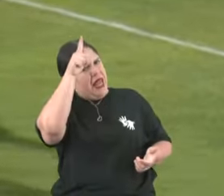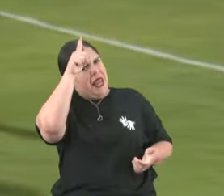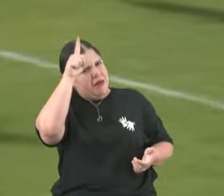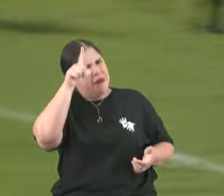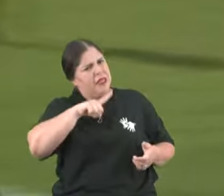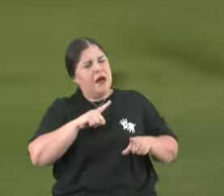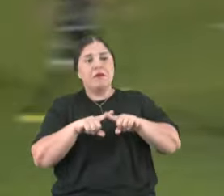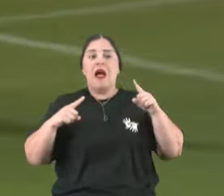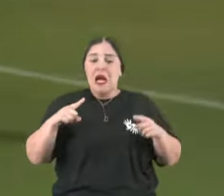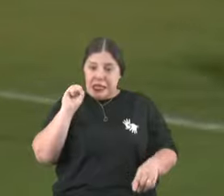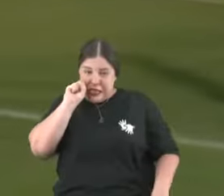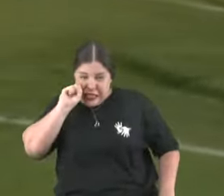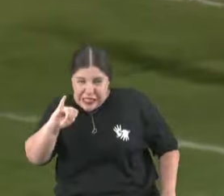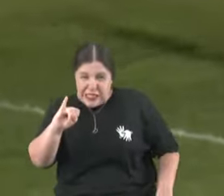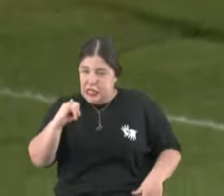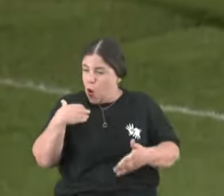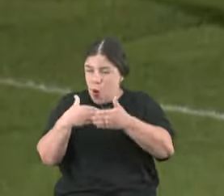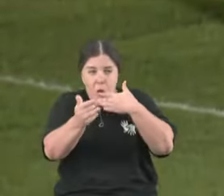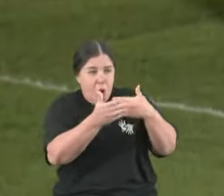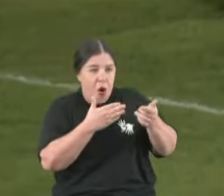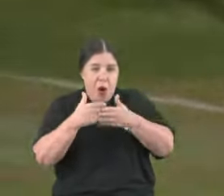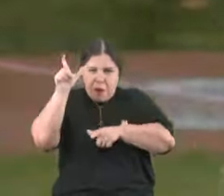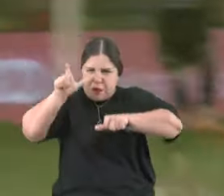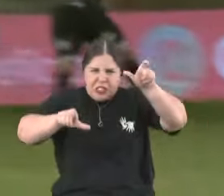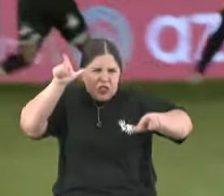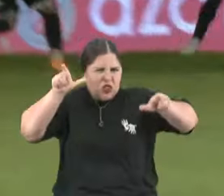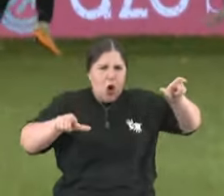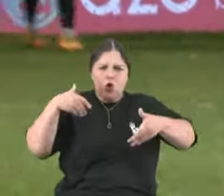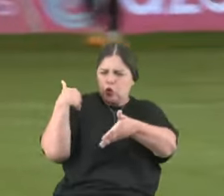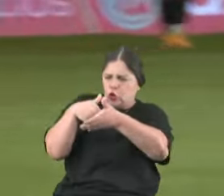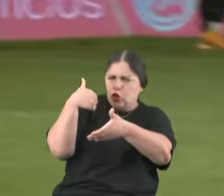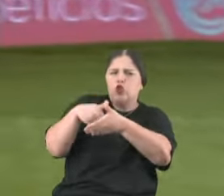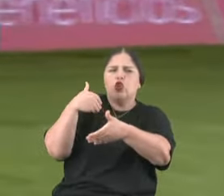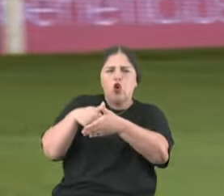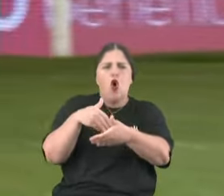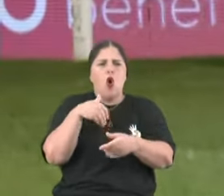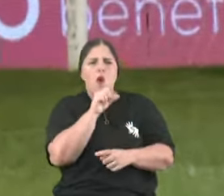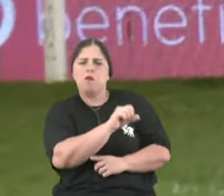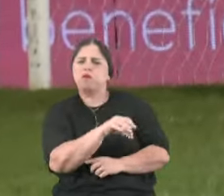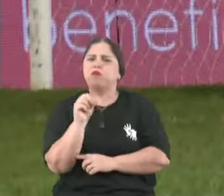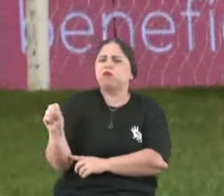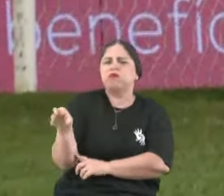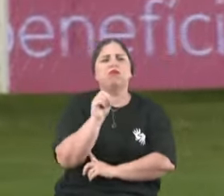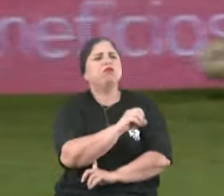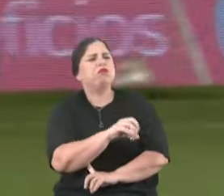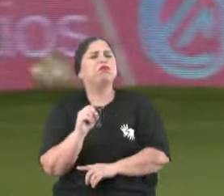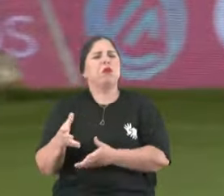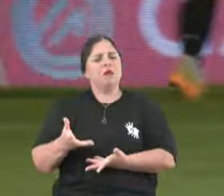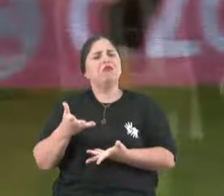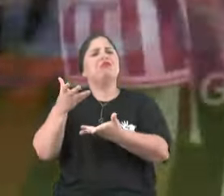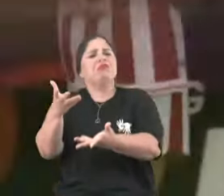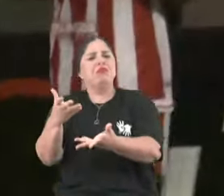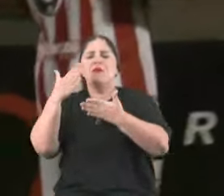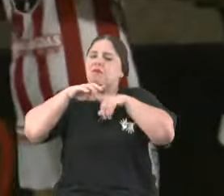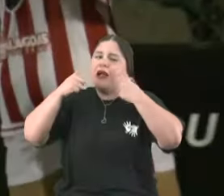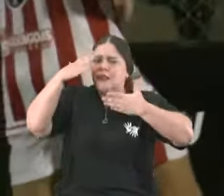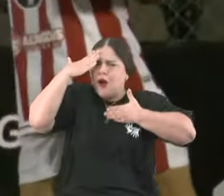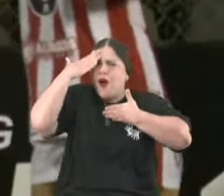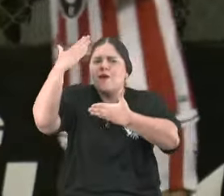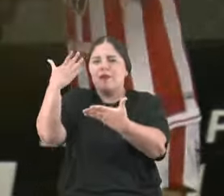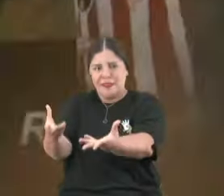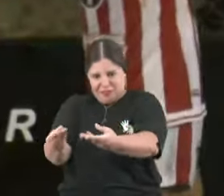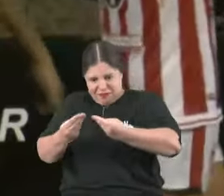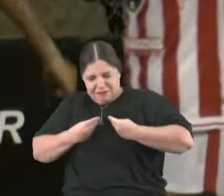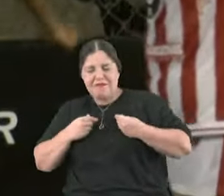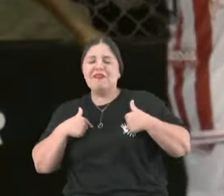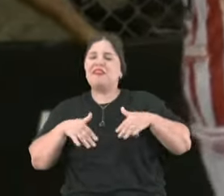a qualquer um do nosso time que jogou, que atuou, estava bem entregue, mas agradeço mais uma vez aí. Agora vamos descansar e pensar no